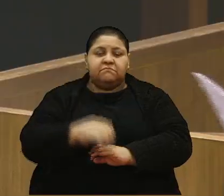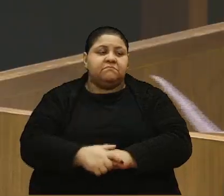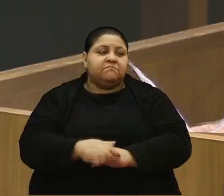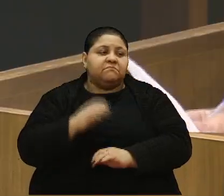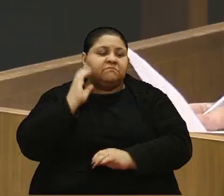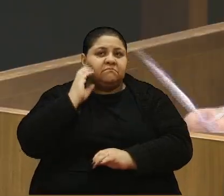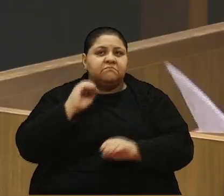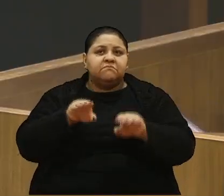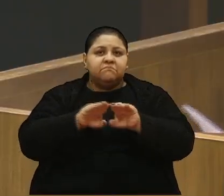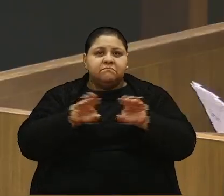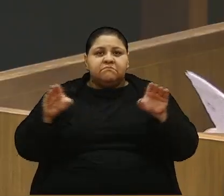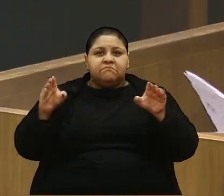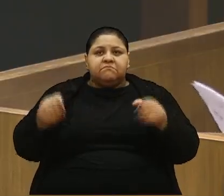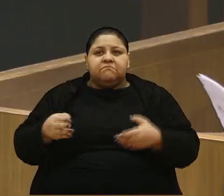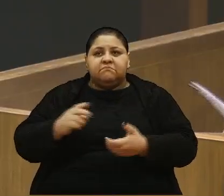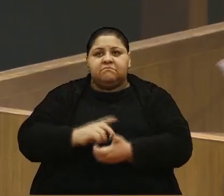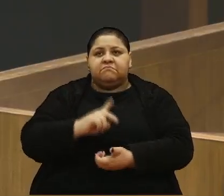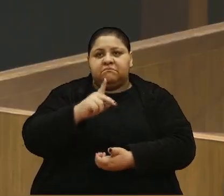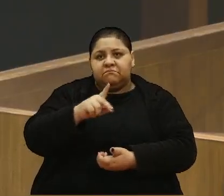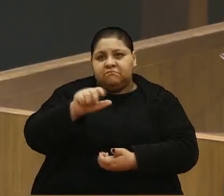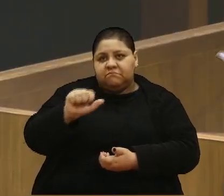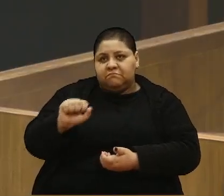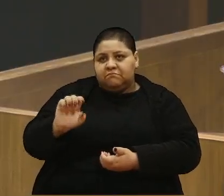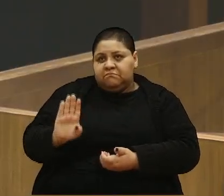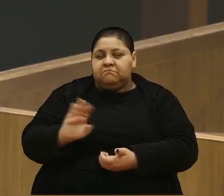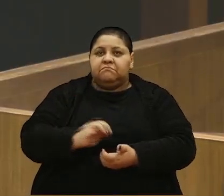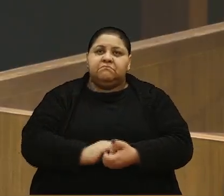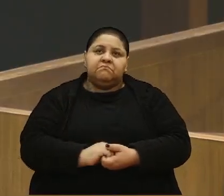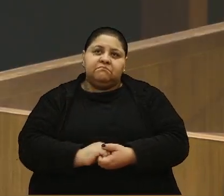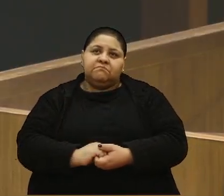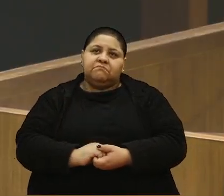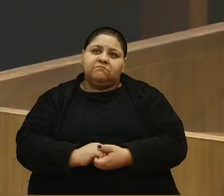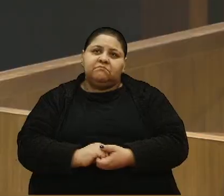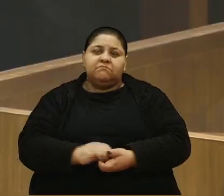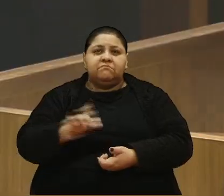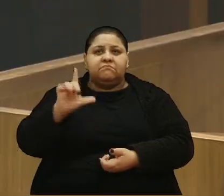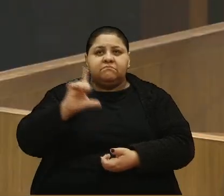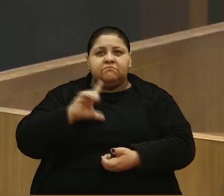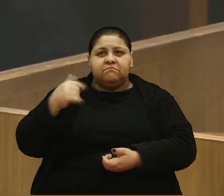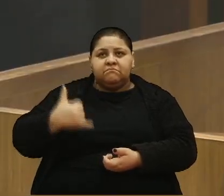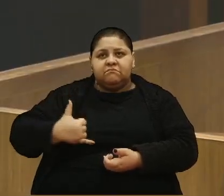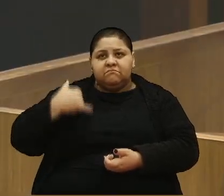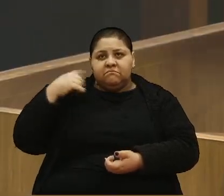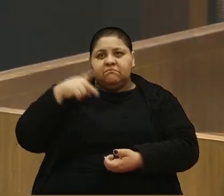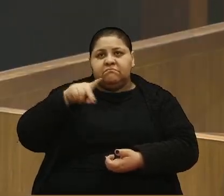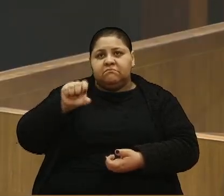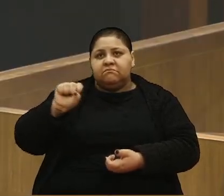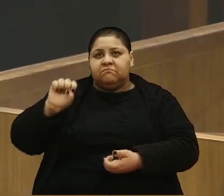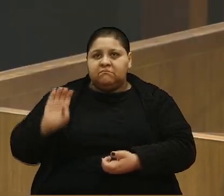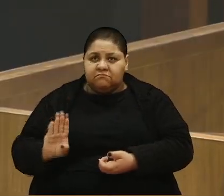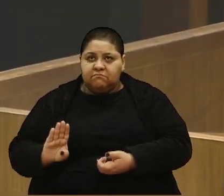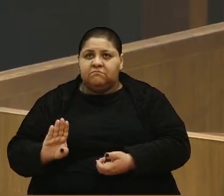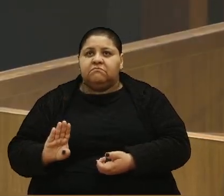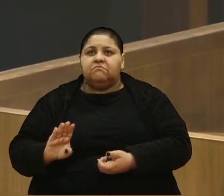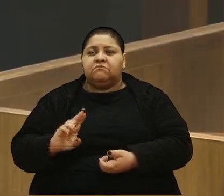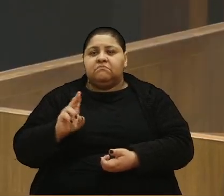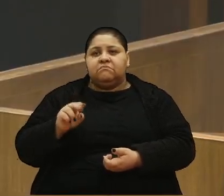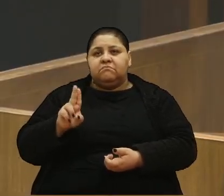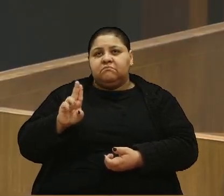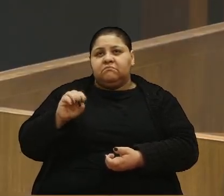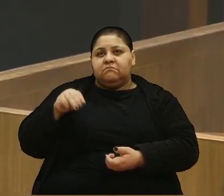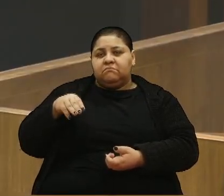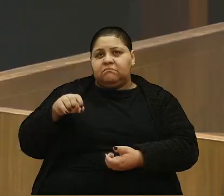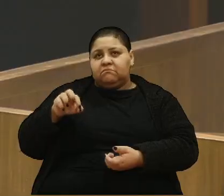D'Ambrós, bancada do PSB. Que tenho muito orgulho de ser do PSB, inclusive, com Beto Albuquerque, com